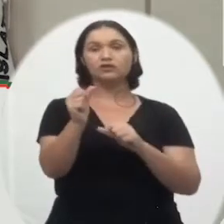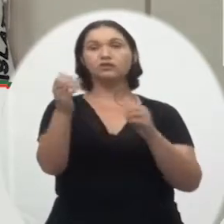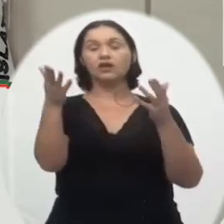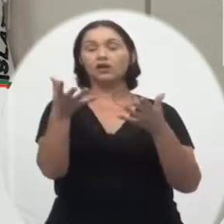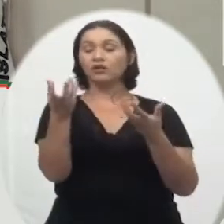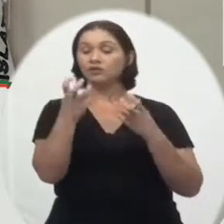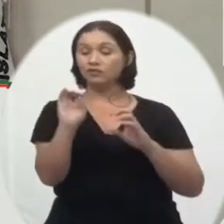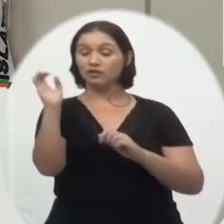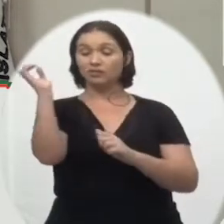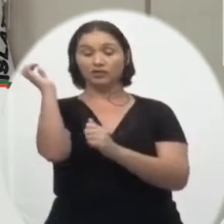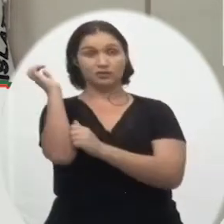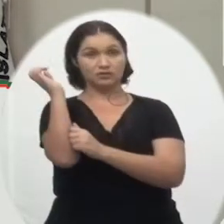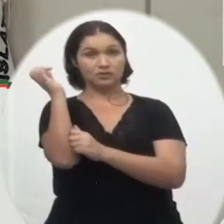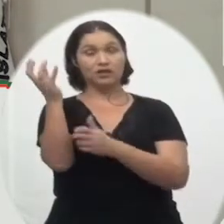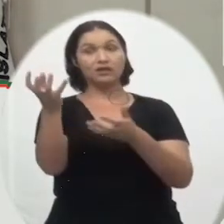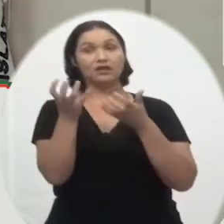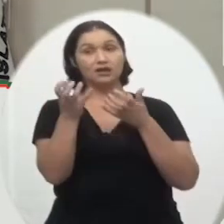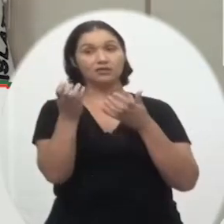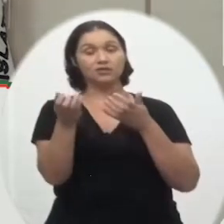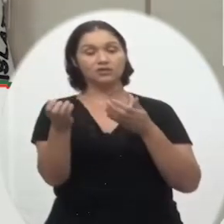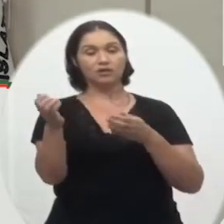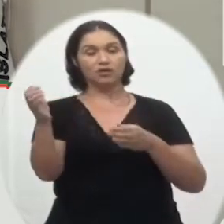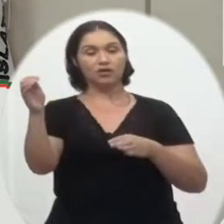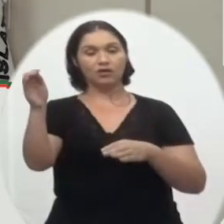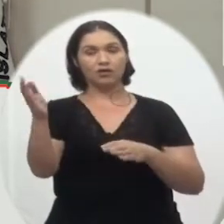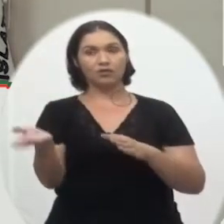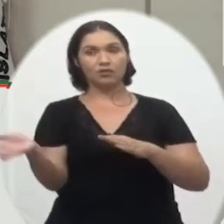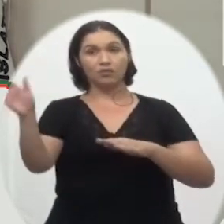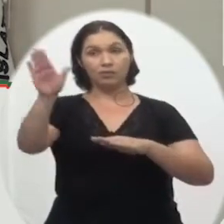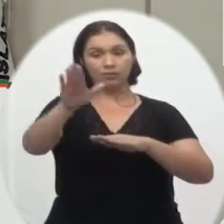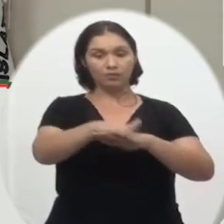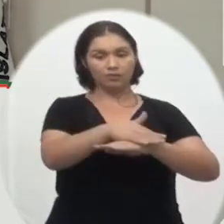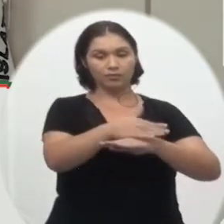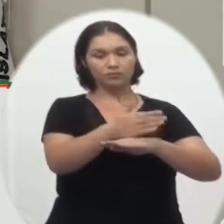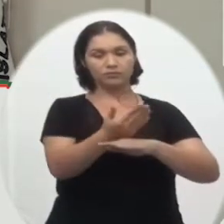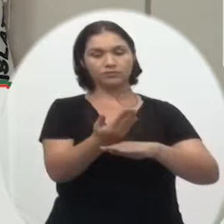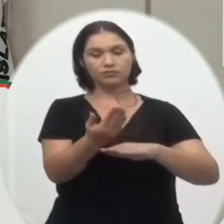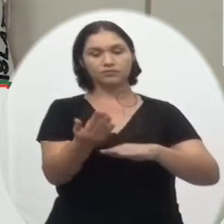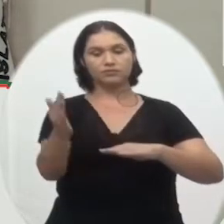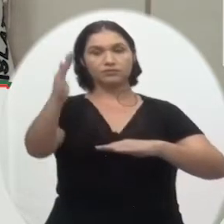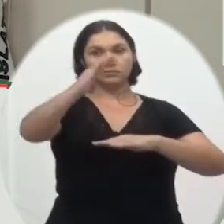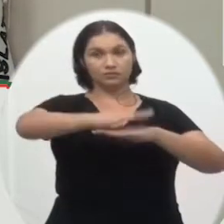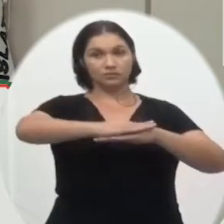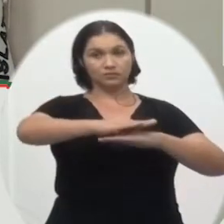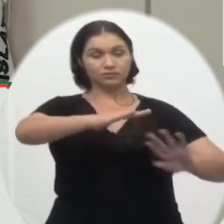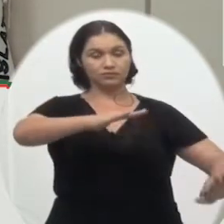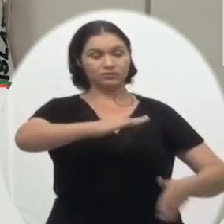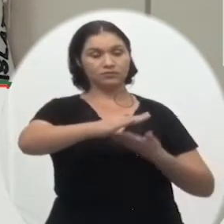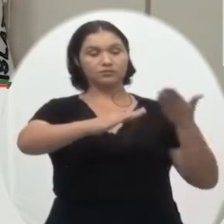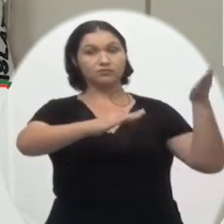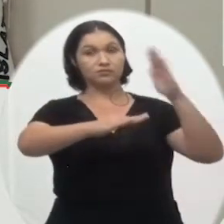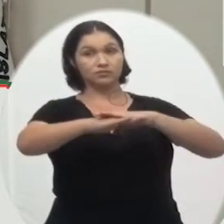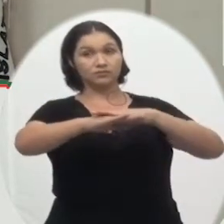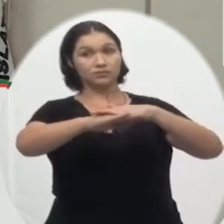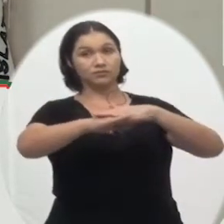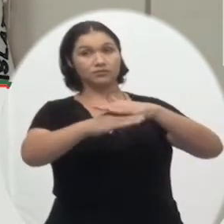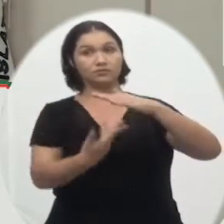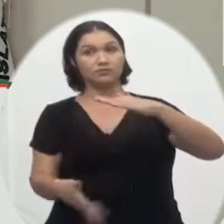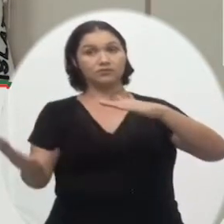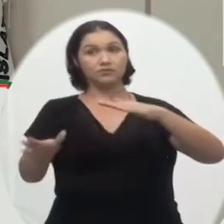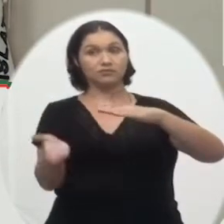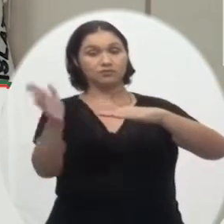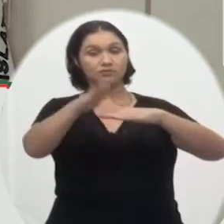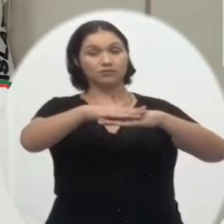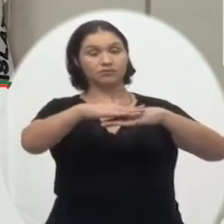madeira e até para que fique melhor, né? Porque É, já tem poste de madeira